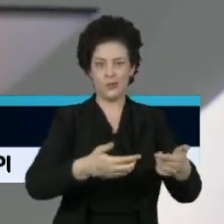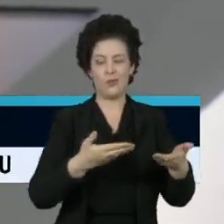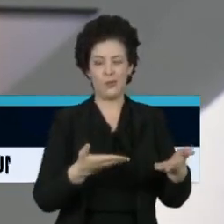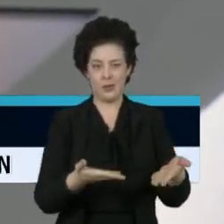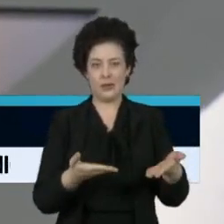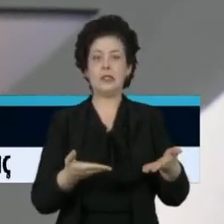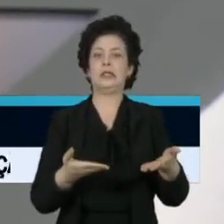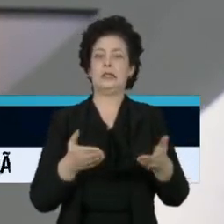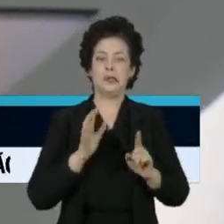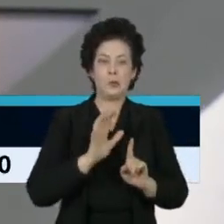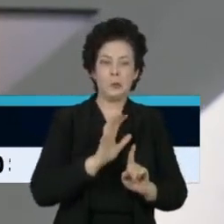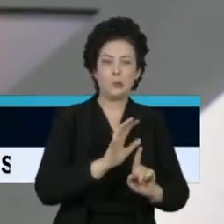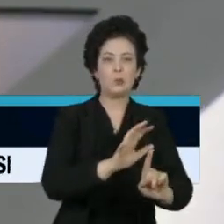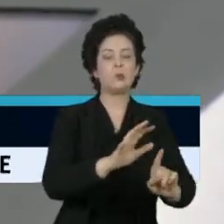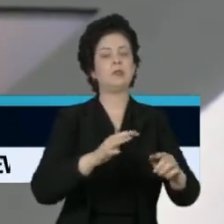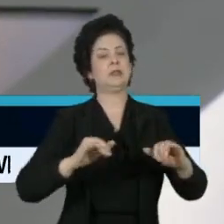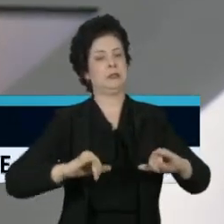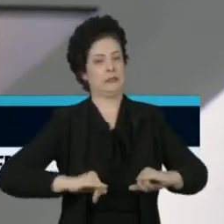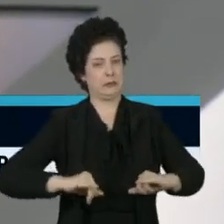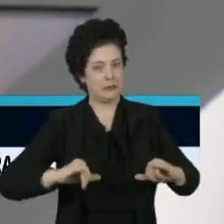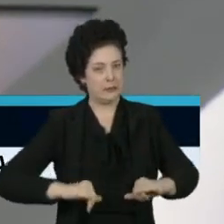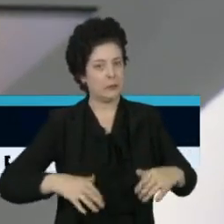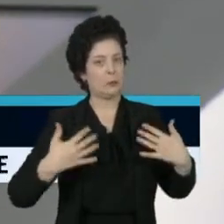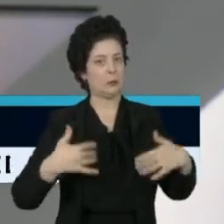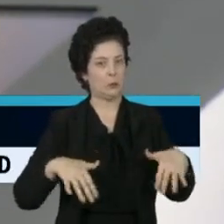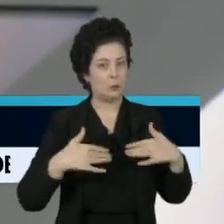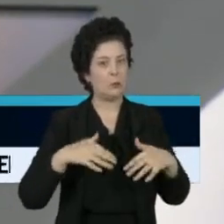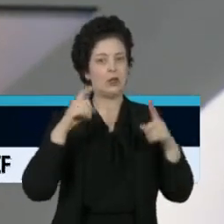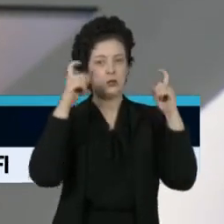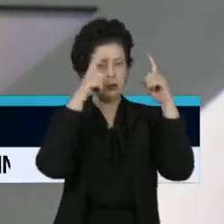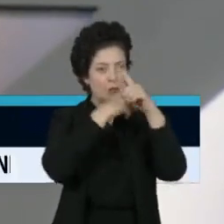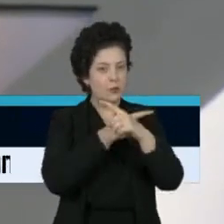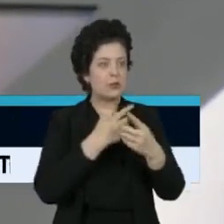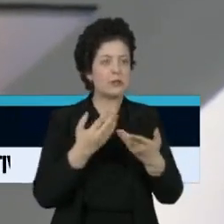modo que o pobre novo vai sofrer vai sofrer demais e vai ter dificuldade de fazer essa febre